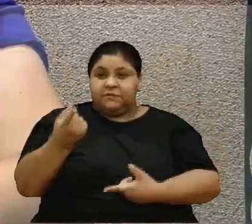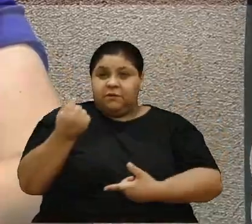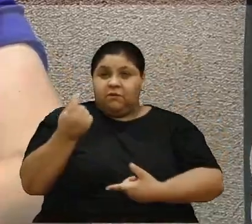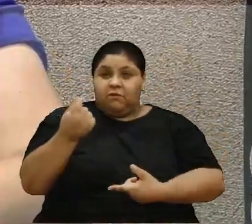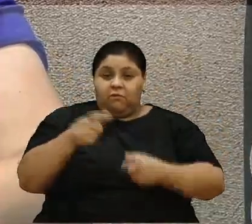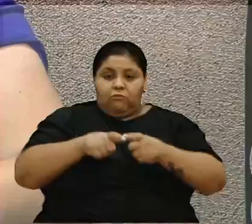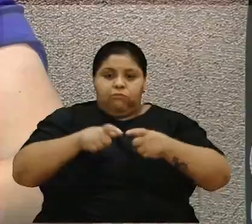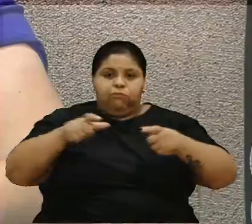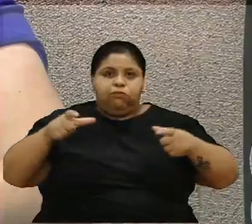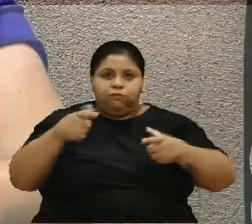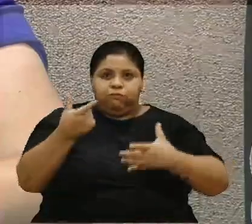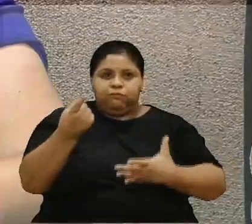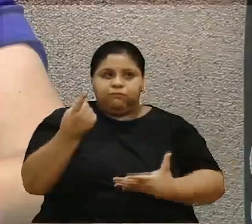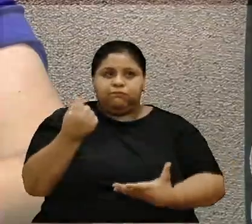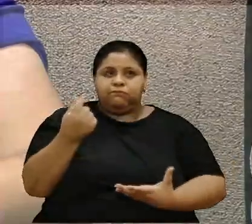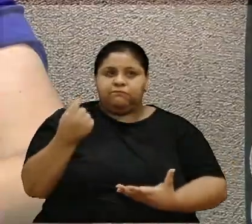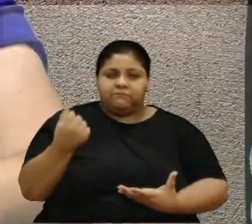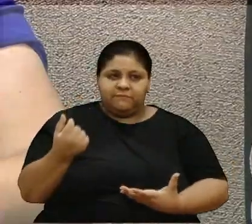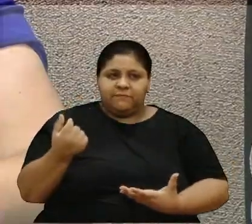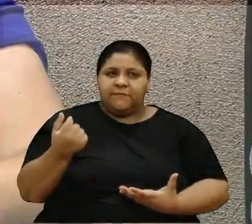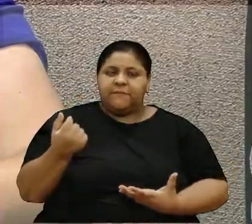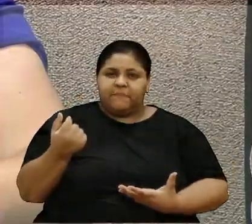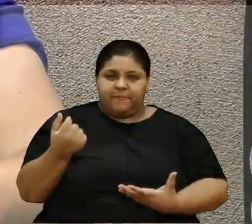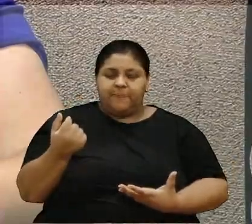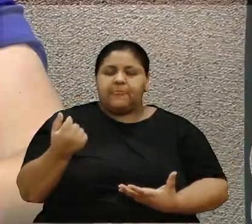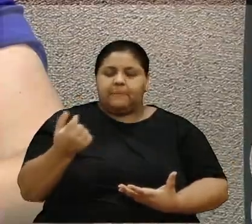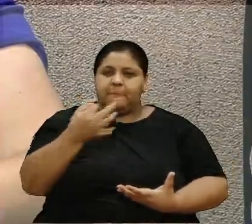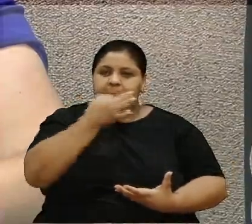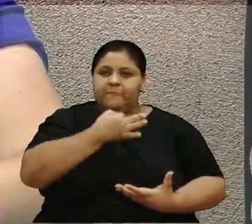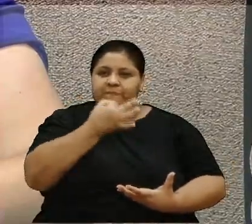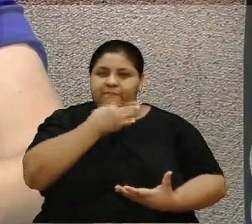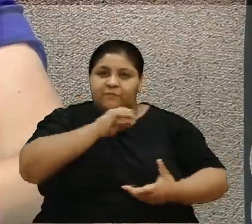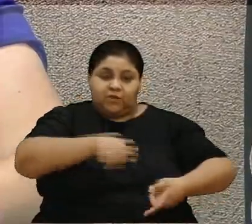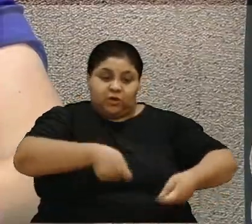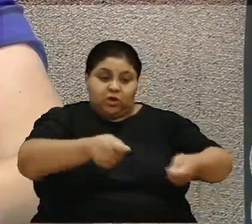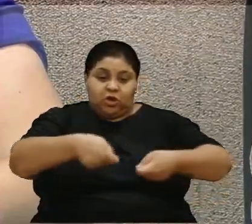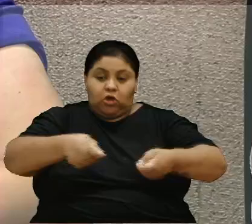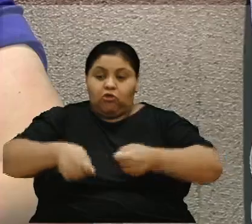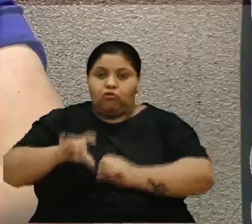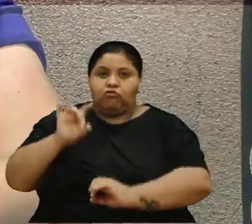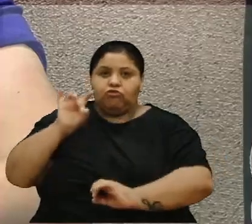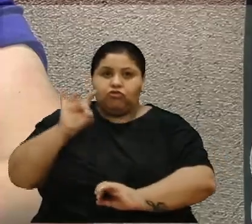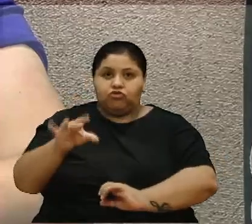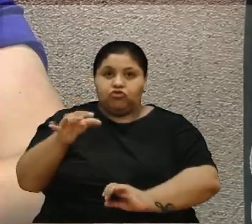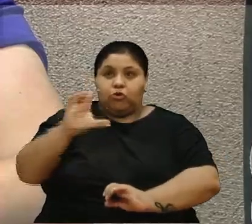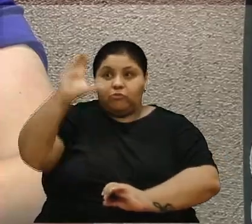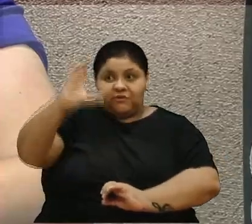enorme, se esse valor enorme, que está sendo gasto por Caxias, fosse gastado somente para os